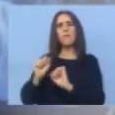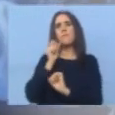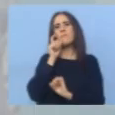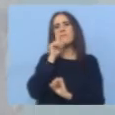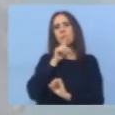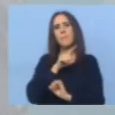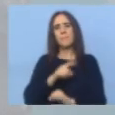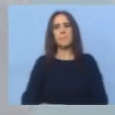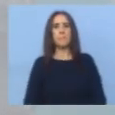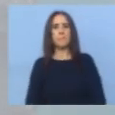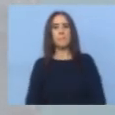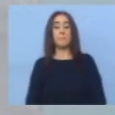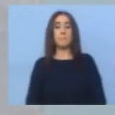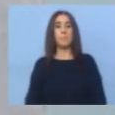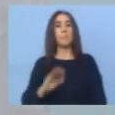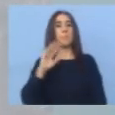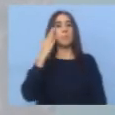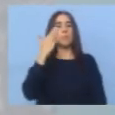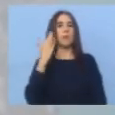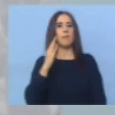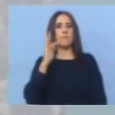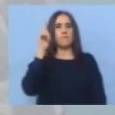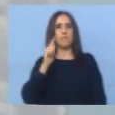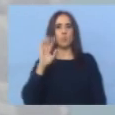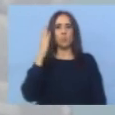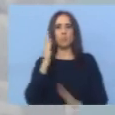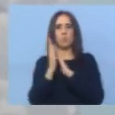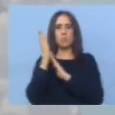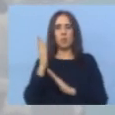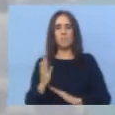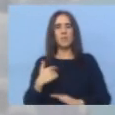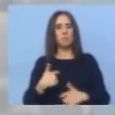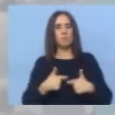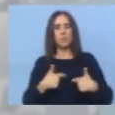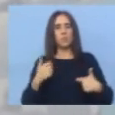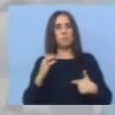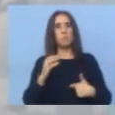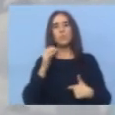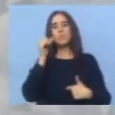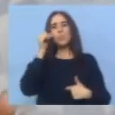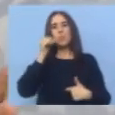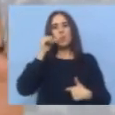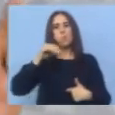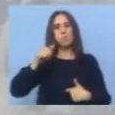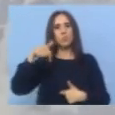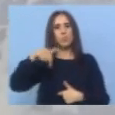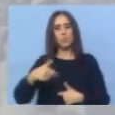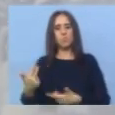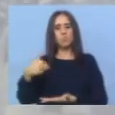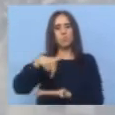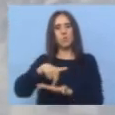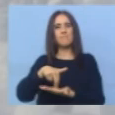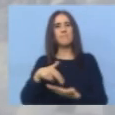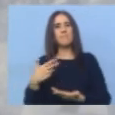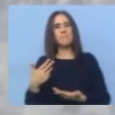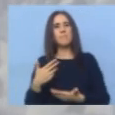fé na presença de Deus. Uma das coisas que me chocou quando eu cheguei ao Sudão do Sul era um certo fundamentalismo em